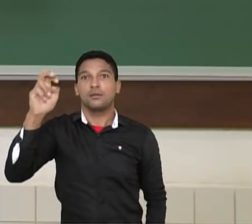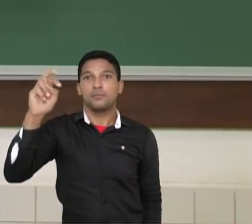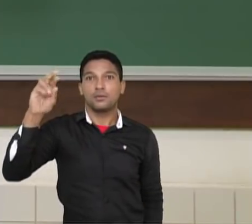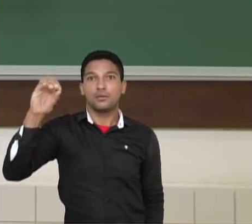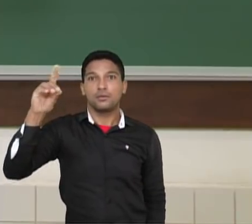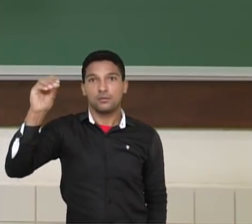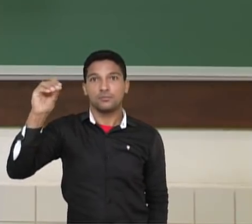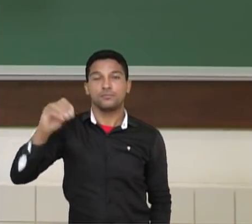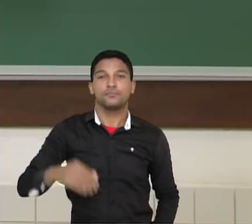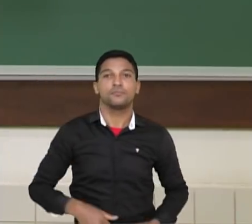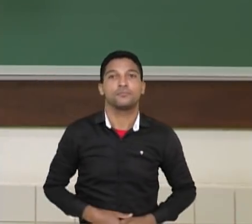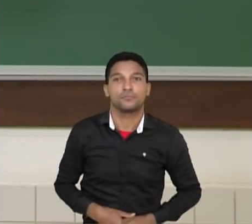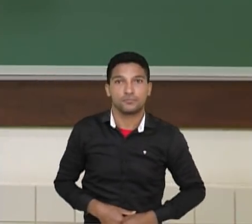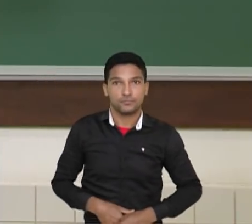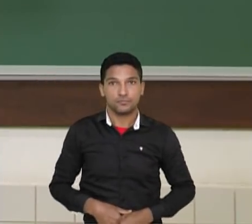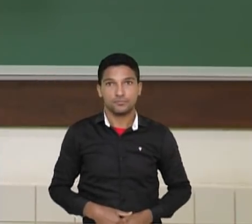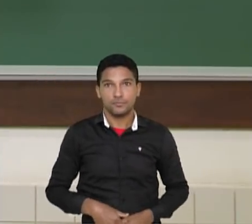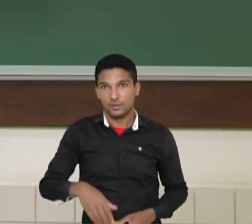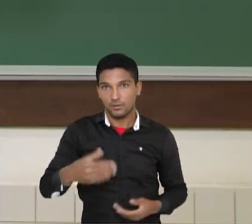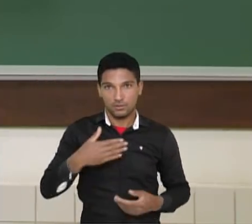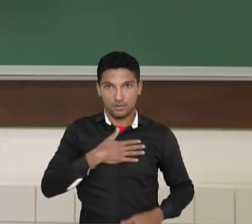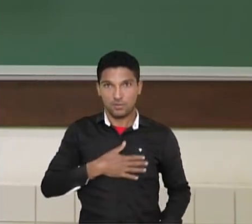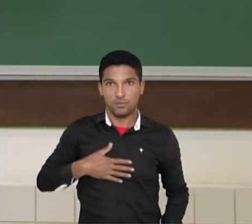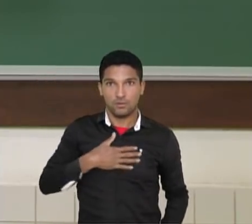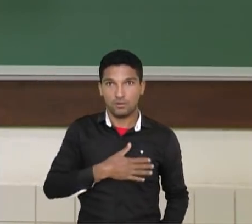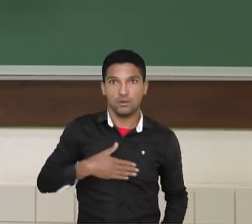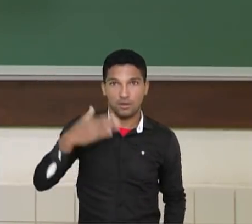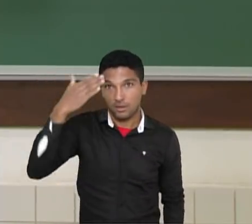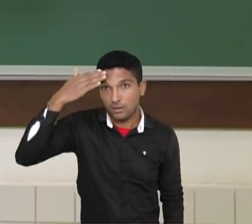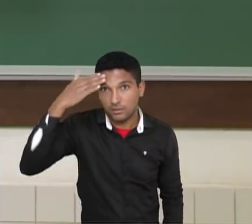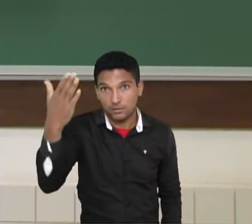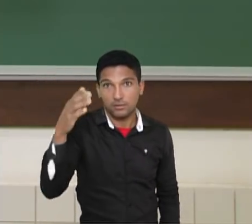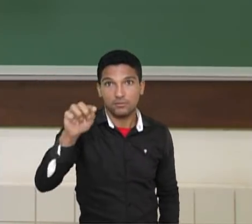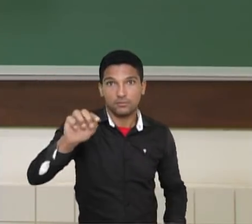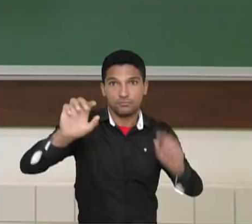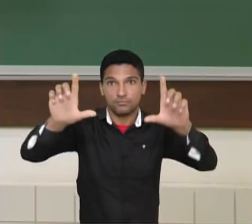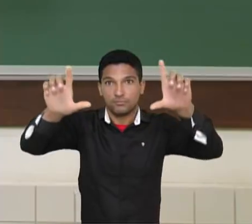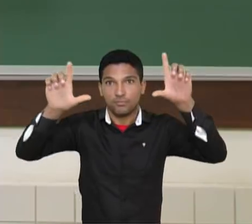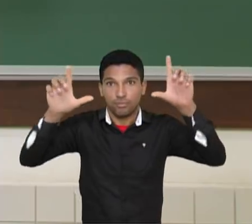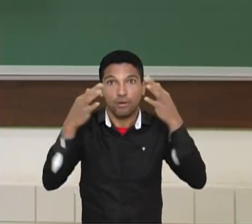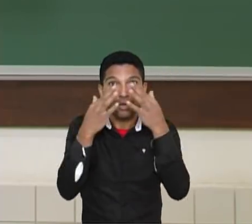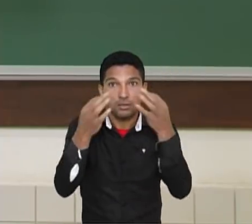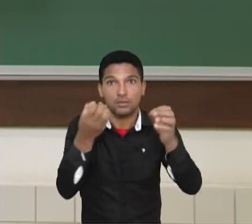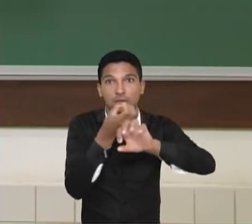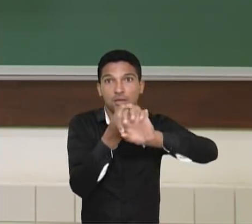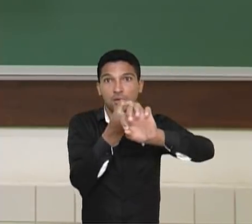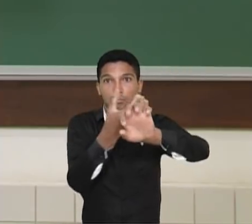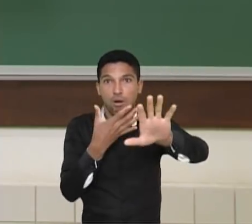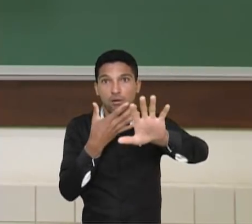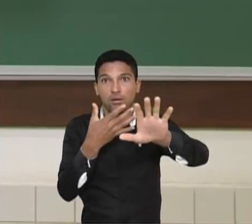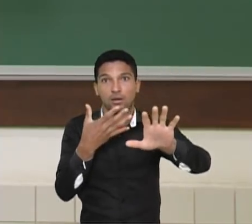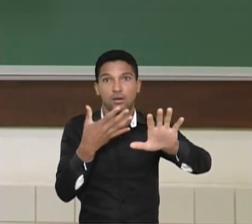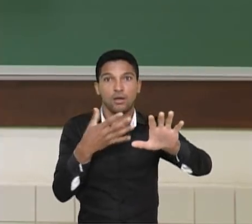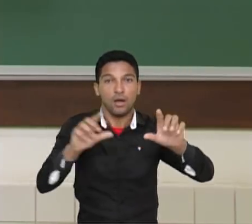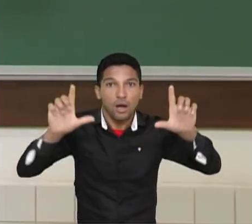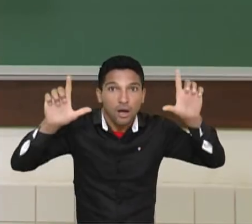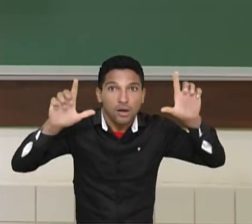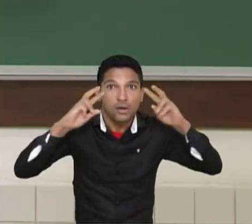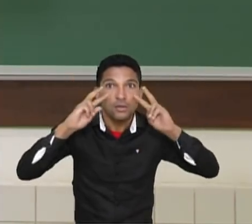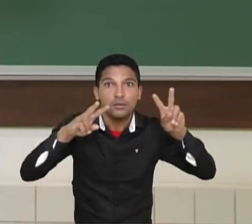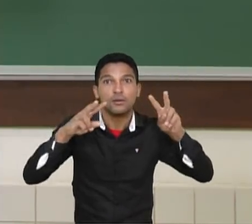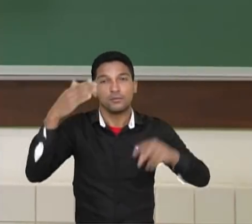de agradecer a todos que acompanharam esta aula, né, que prestaram atenção, e assim nós